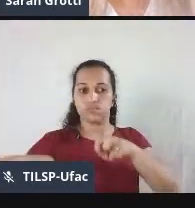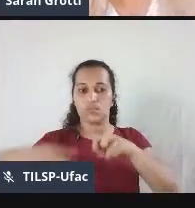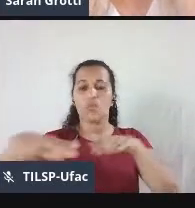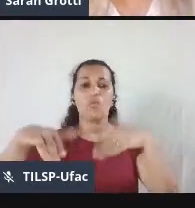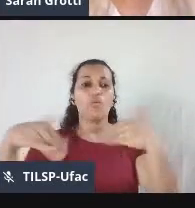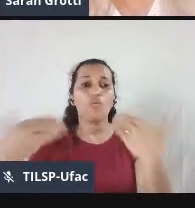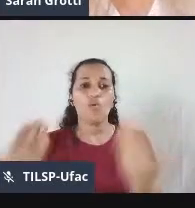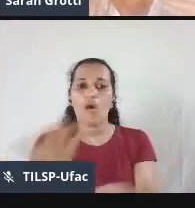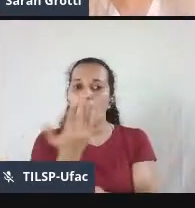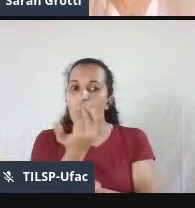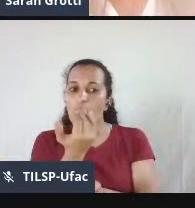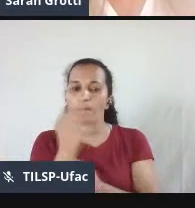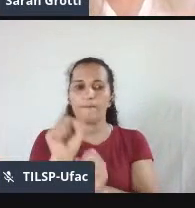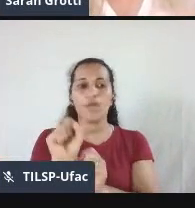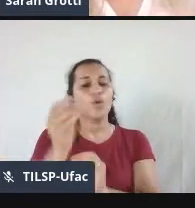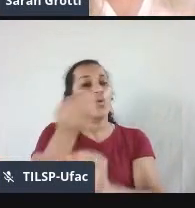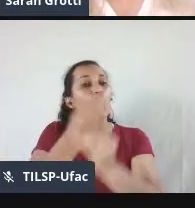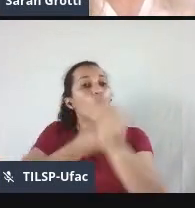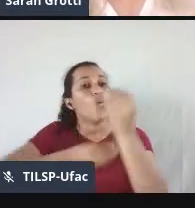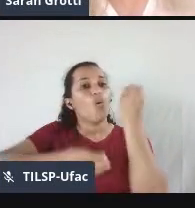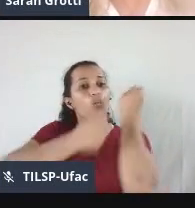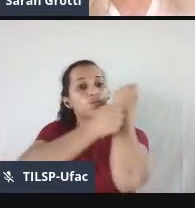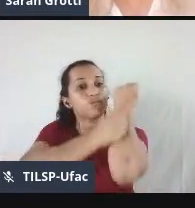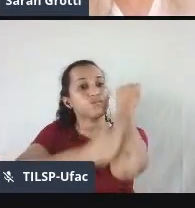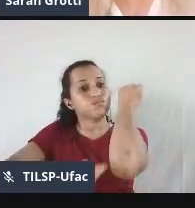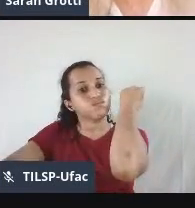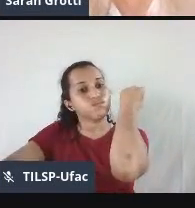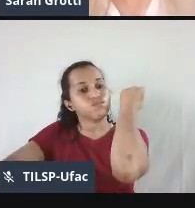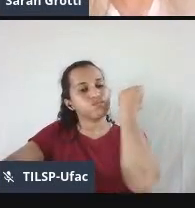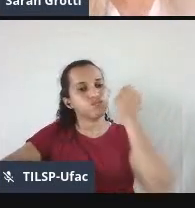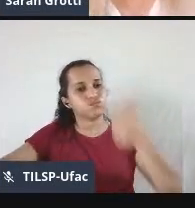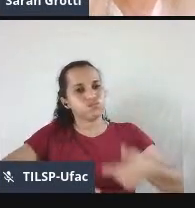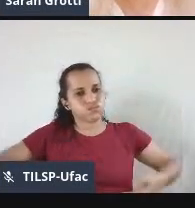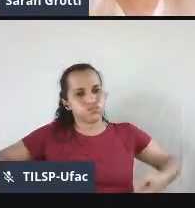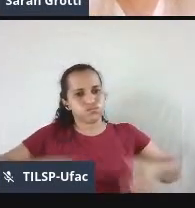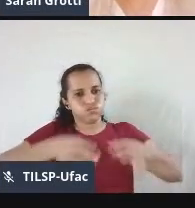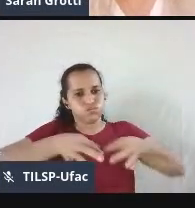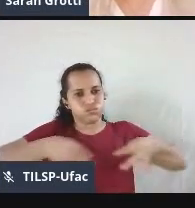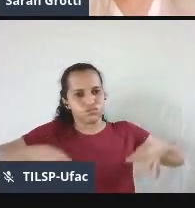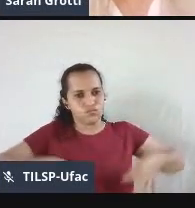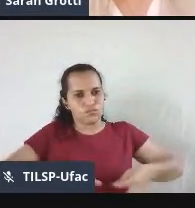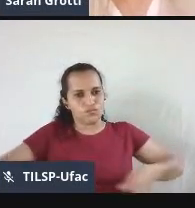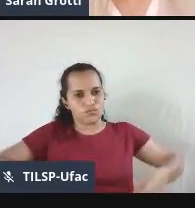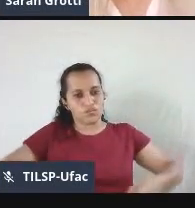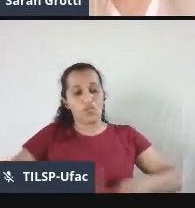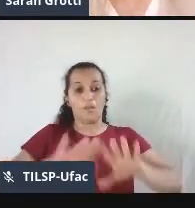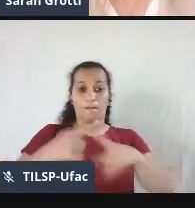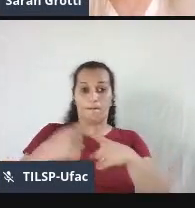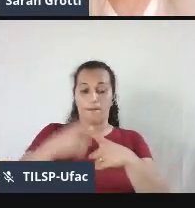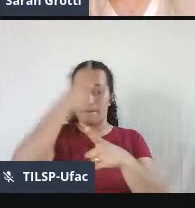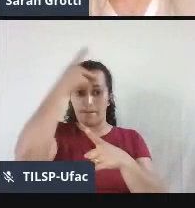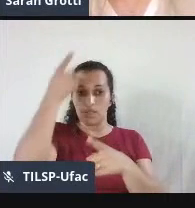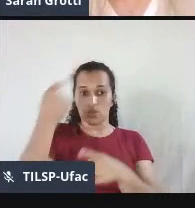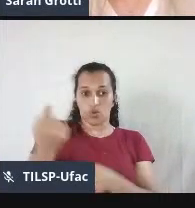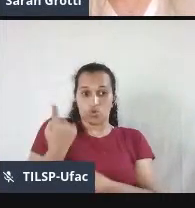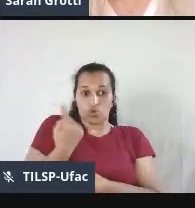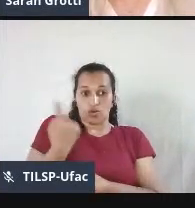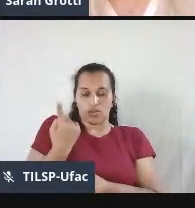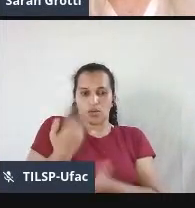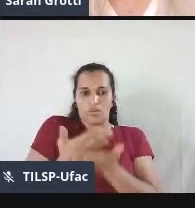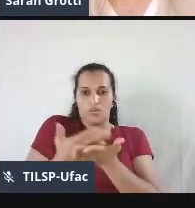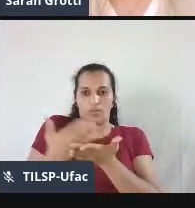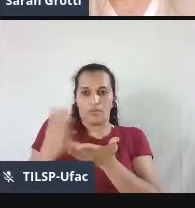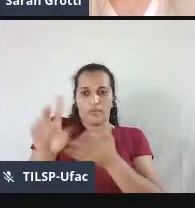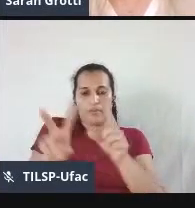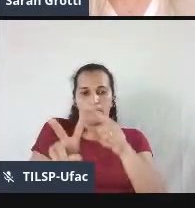principalmente função do intestino, porque quando o indivíduo já começa por si só uma dieta vegetariana, ela acaba que